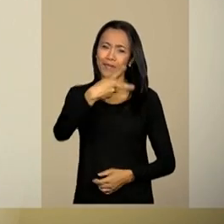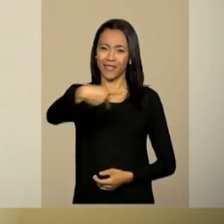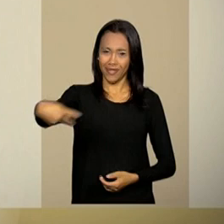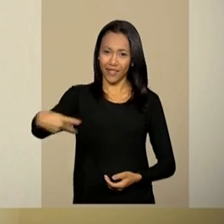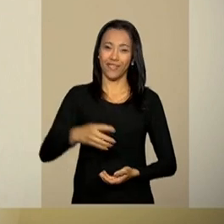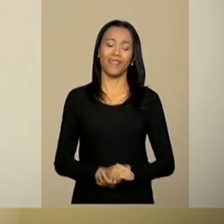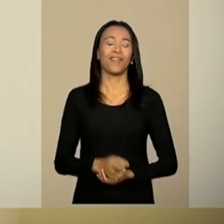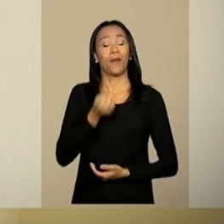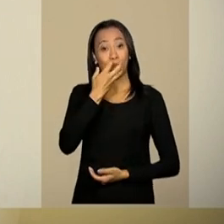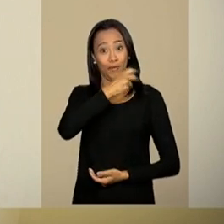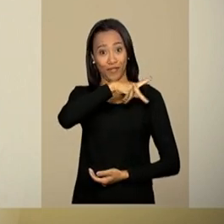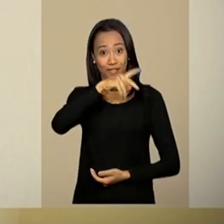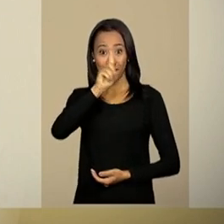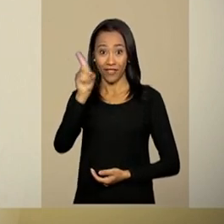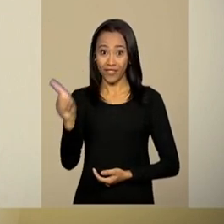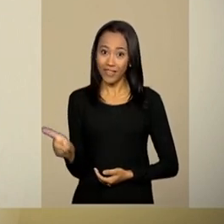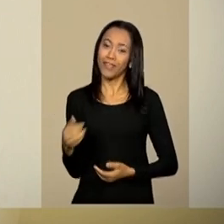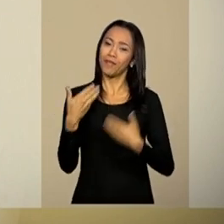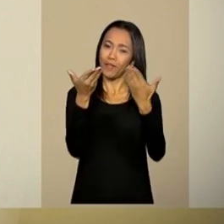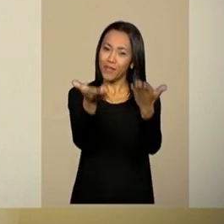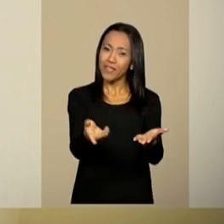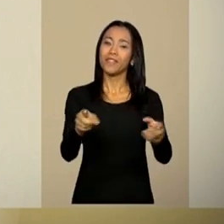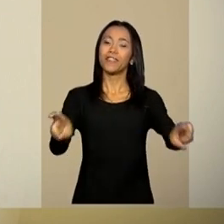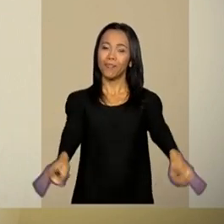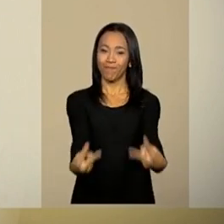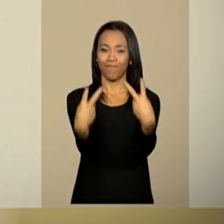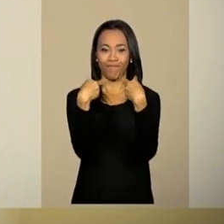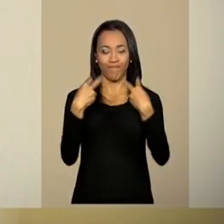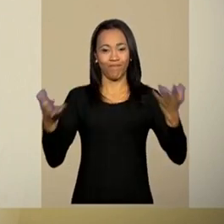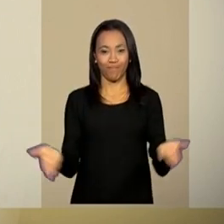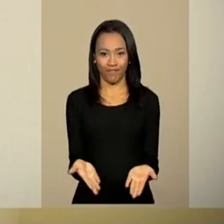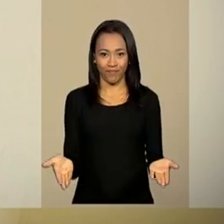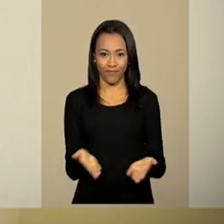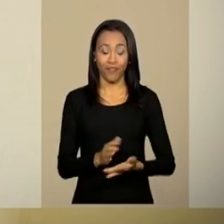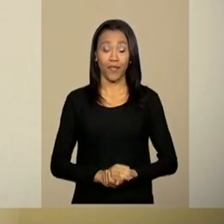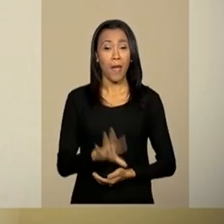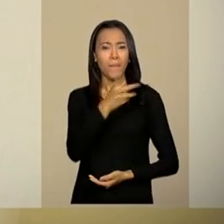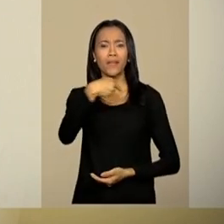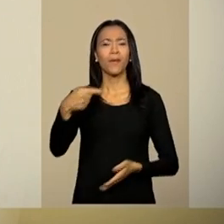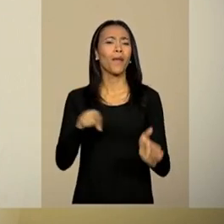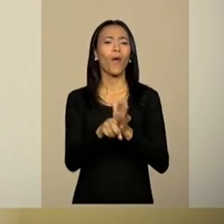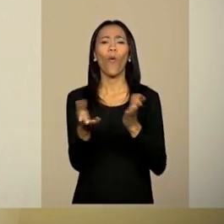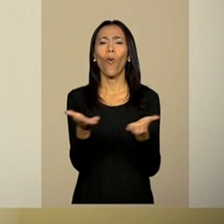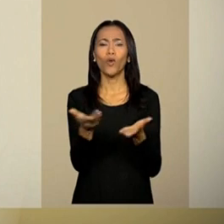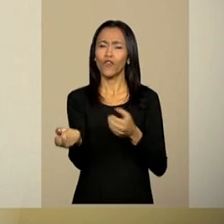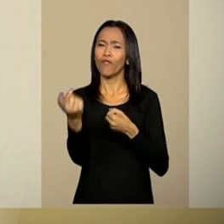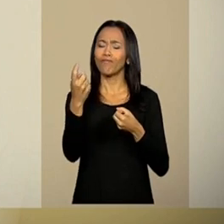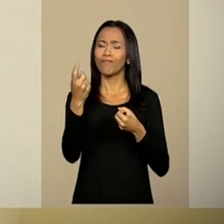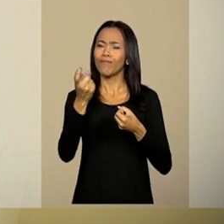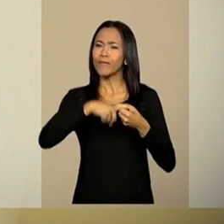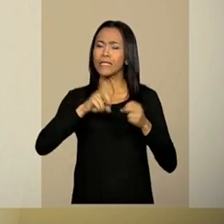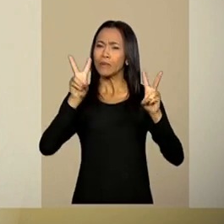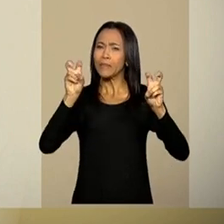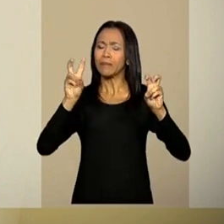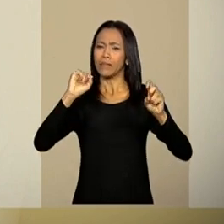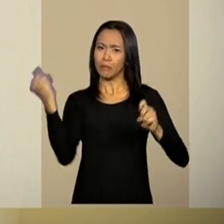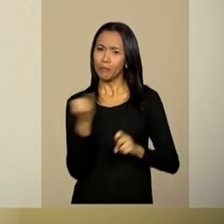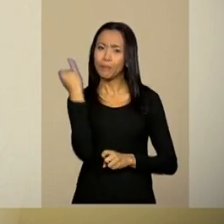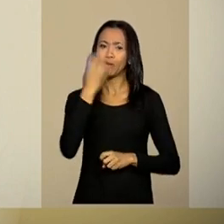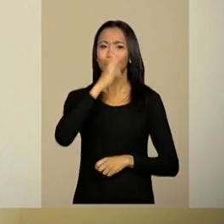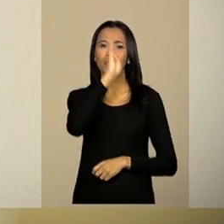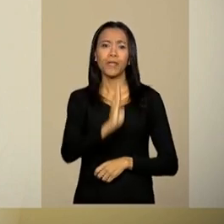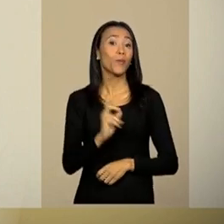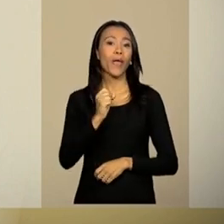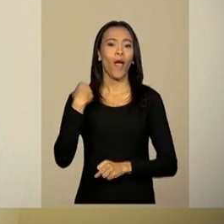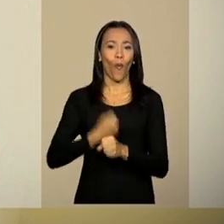presidenta Bom dia Luciano e bom dia para você que nos acompanha aqui no café presidenta Hoje eu queria voltar a um assunto muito importante para o Brasil